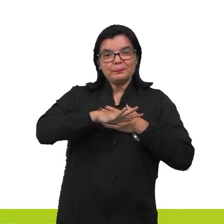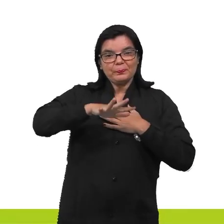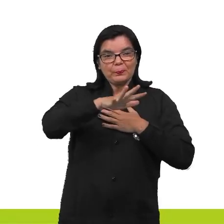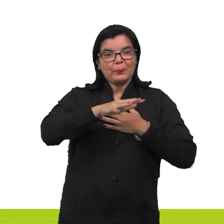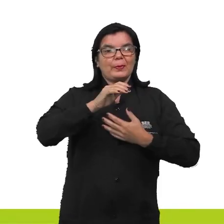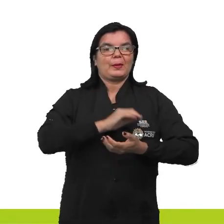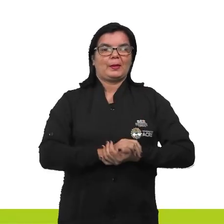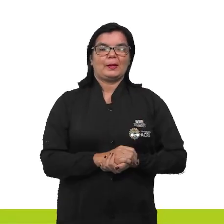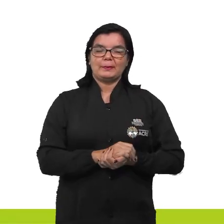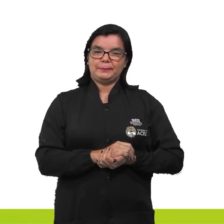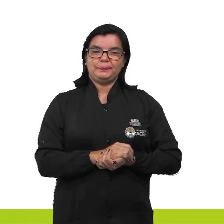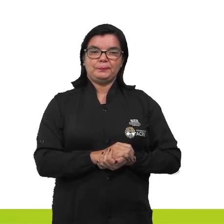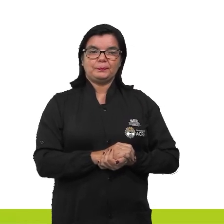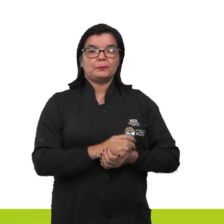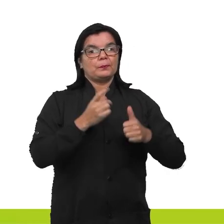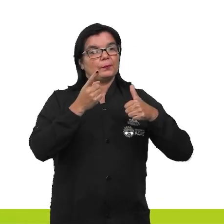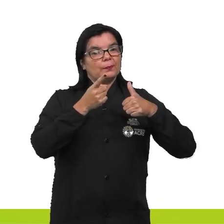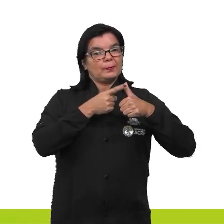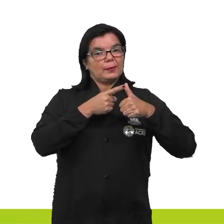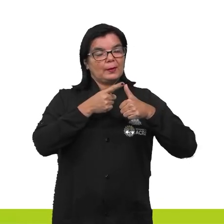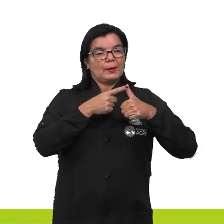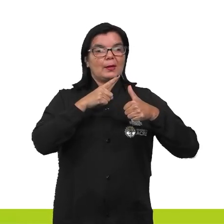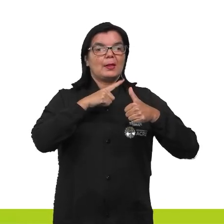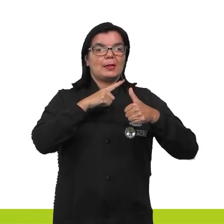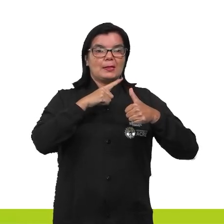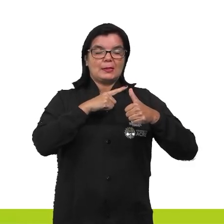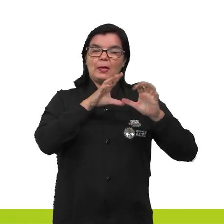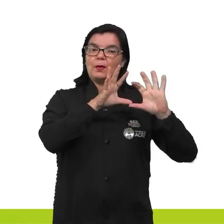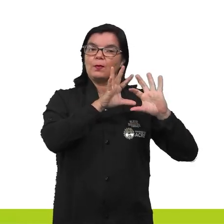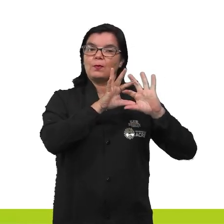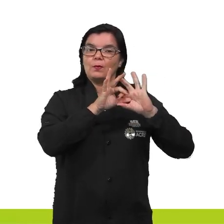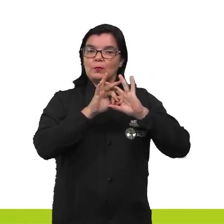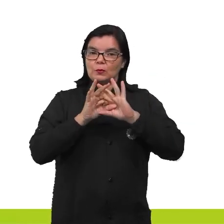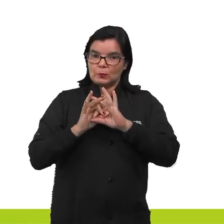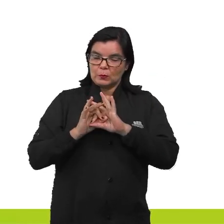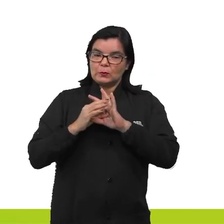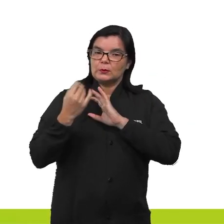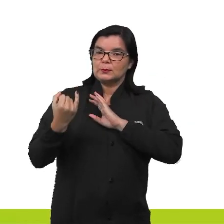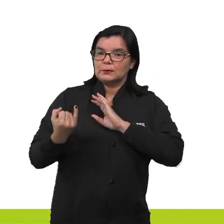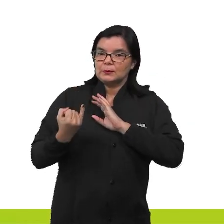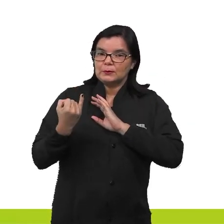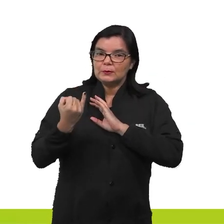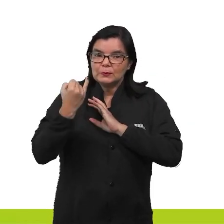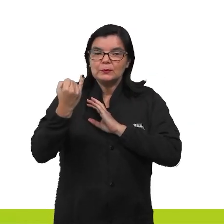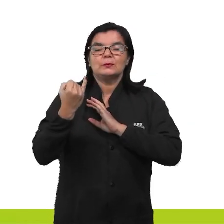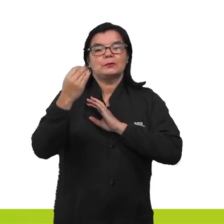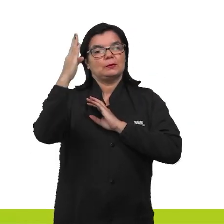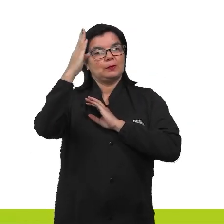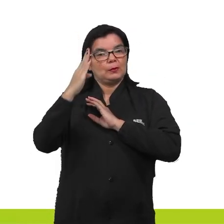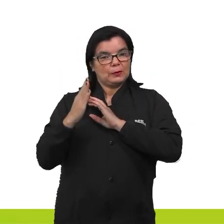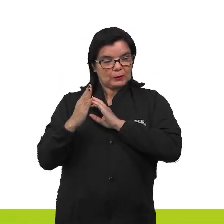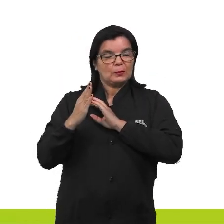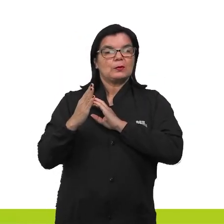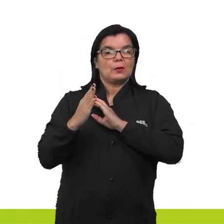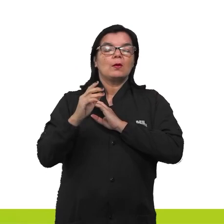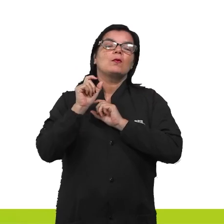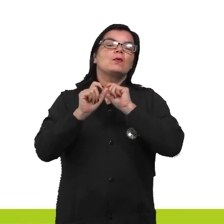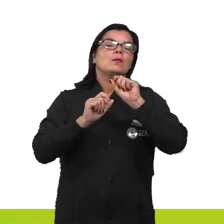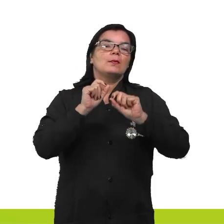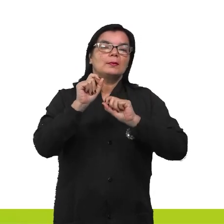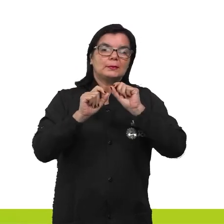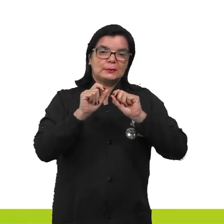na tela. Primeiro, a gente tem um contexto aí muito importante no Brasil, que